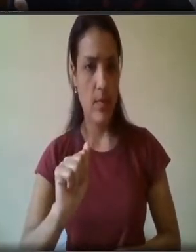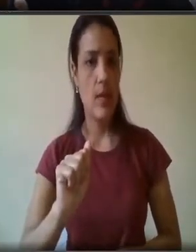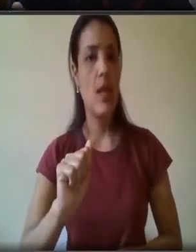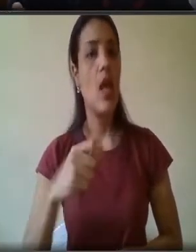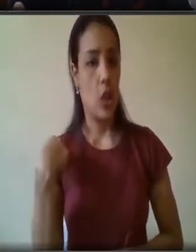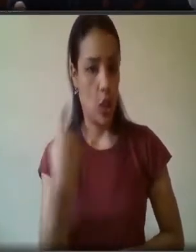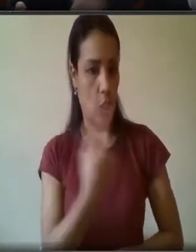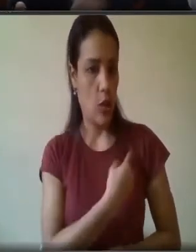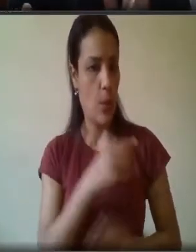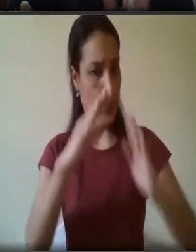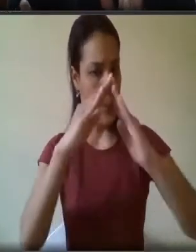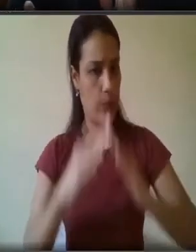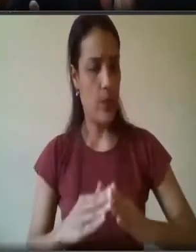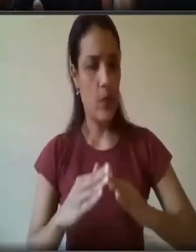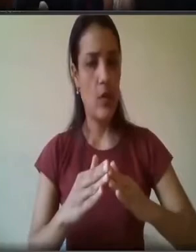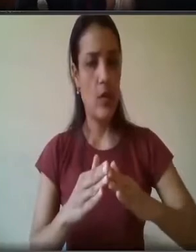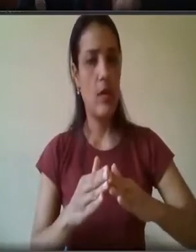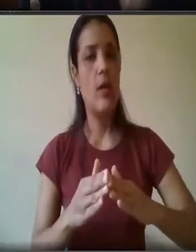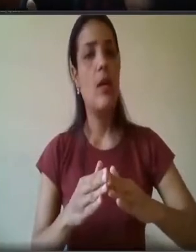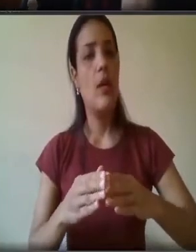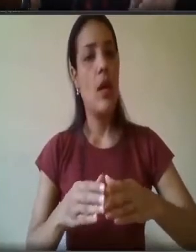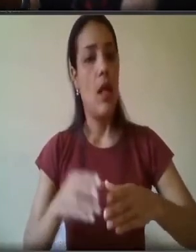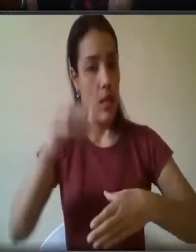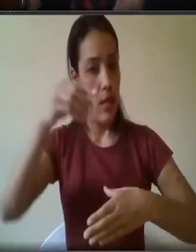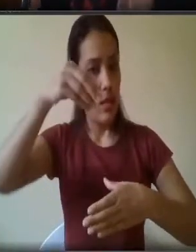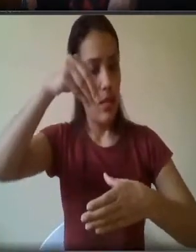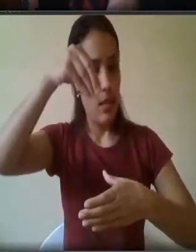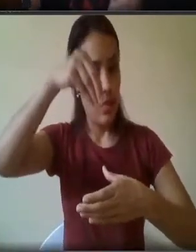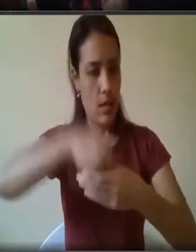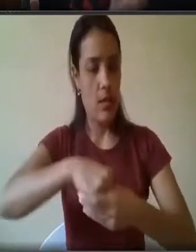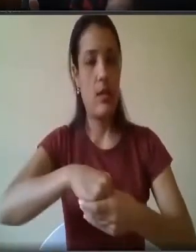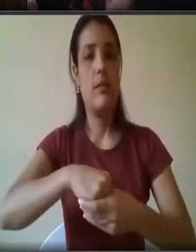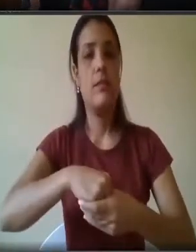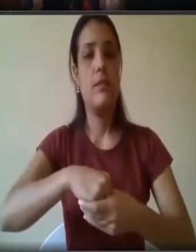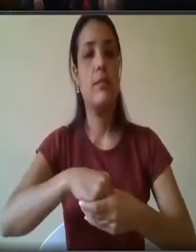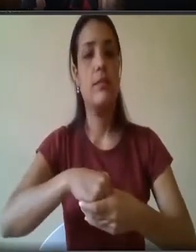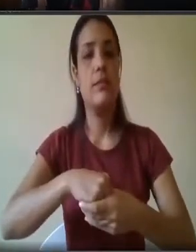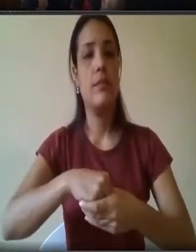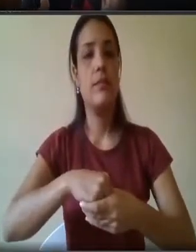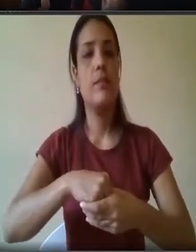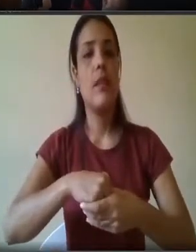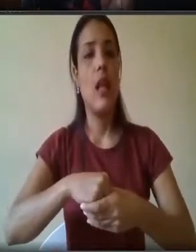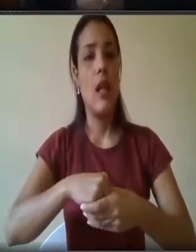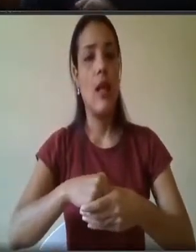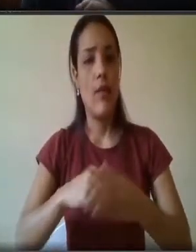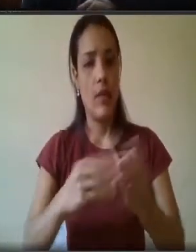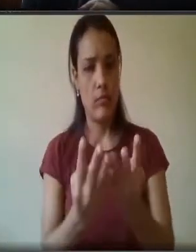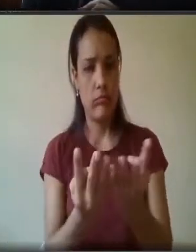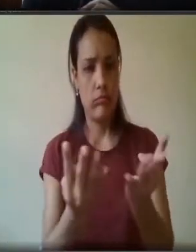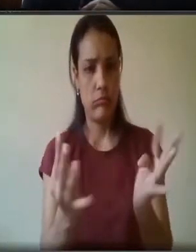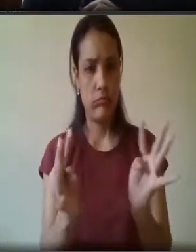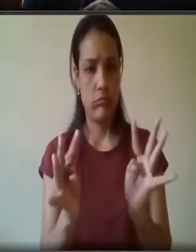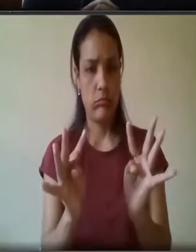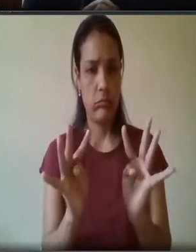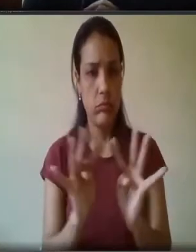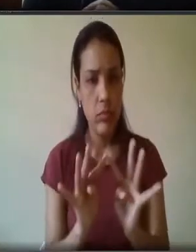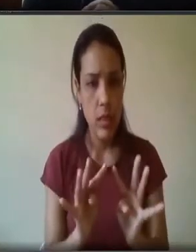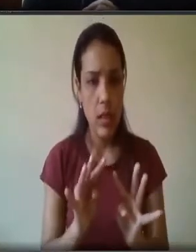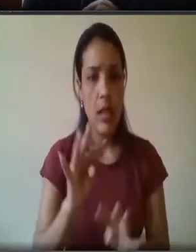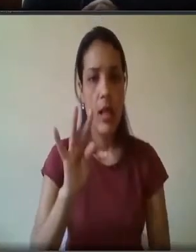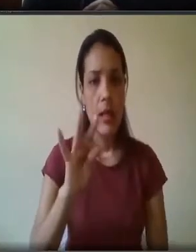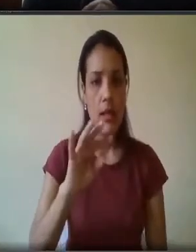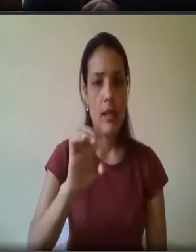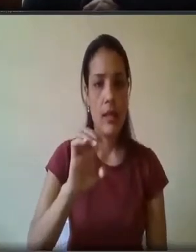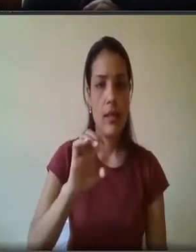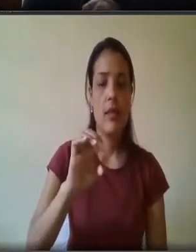bacia, o nome disso é Graben, e aquela muralha tectônica que acompanha o Graben, que é típica dessa situação aqui,